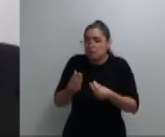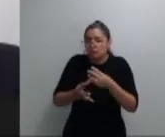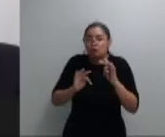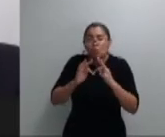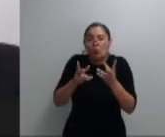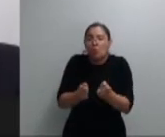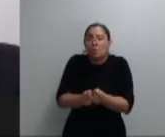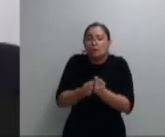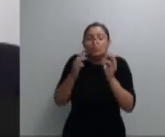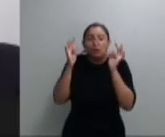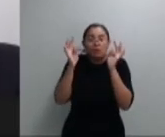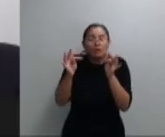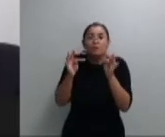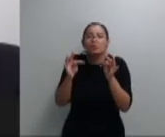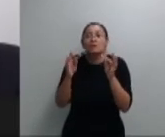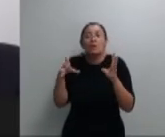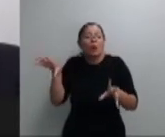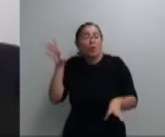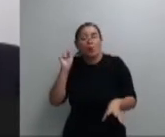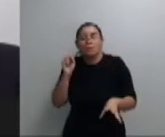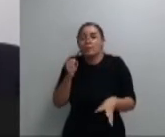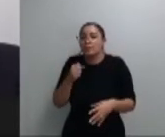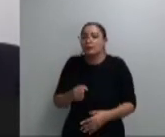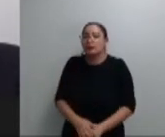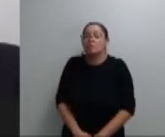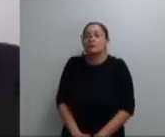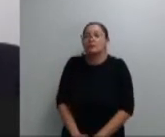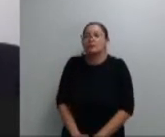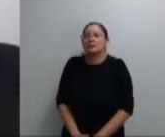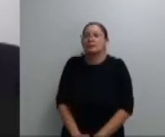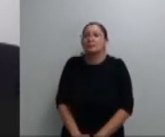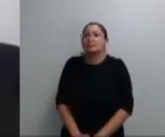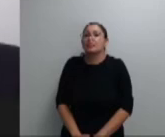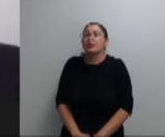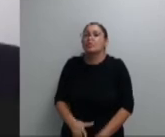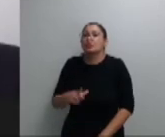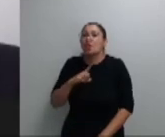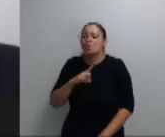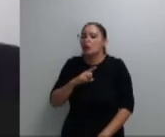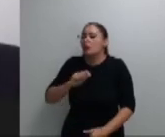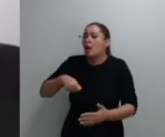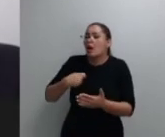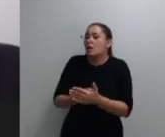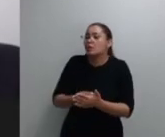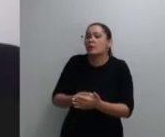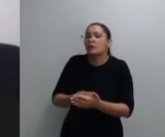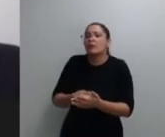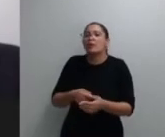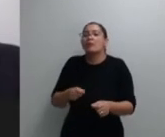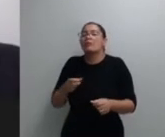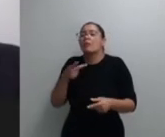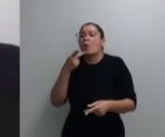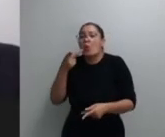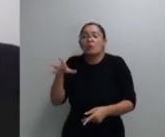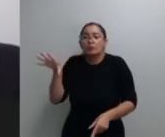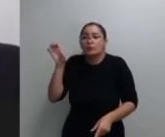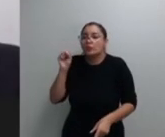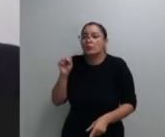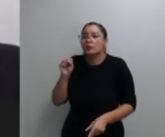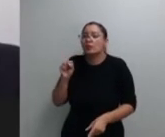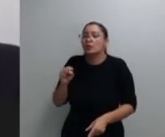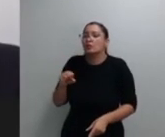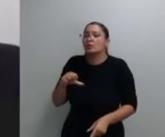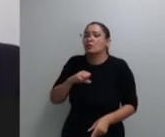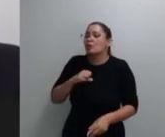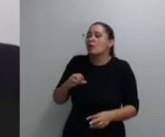não na identificação do fato na dosimetria da sanção então se não se tem nada favorável dito por ninguém ao sujeito só se tem a